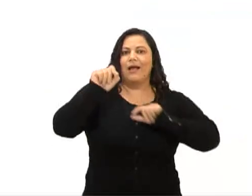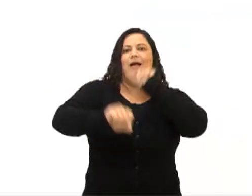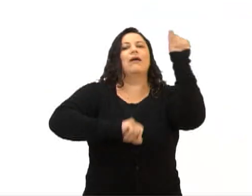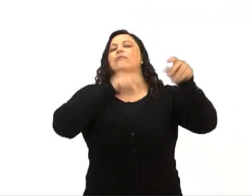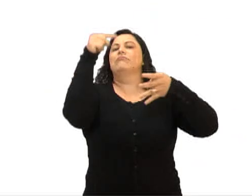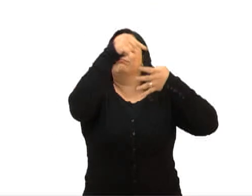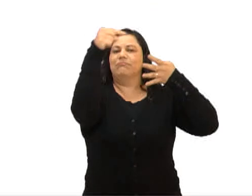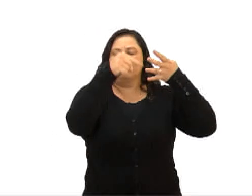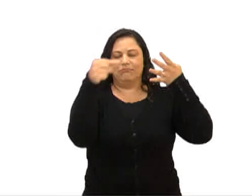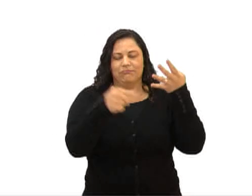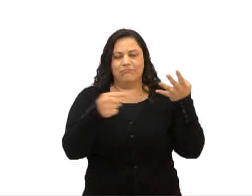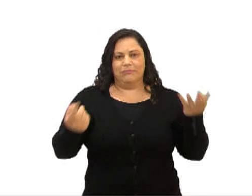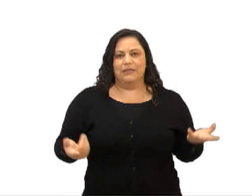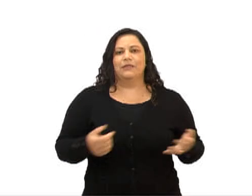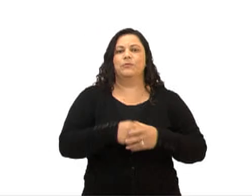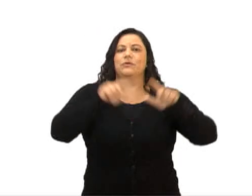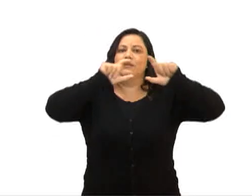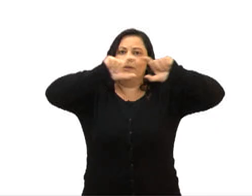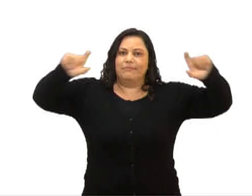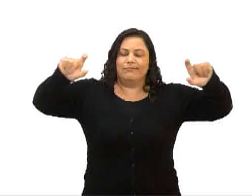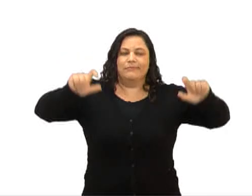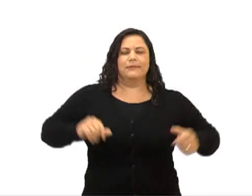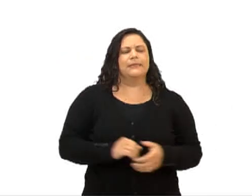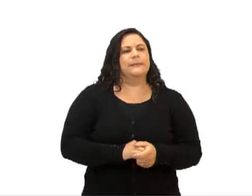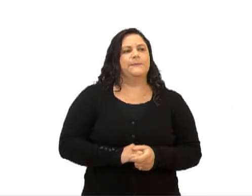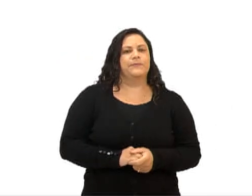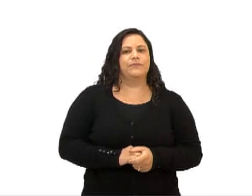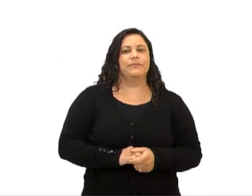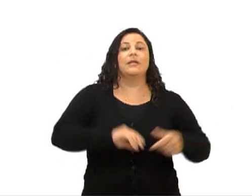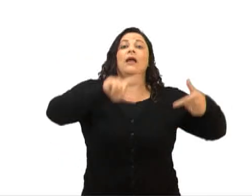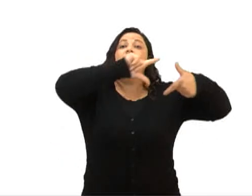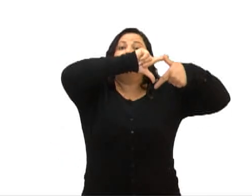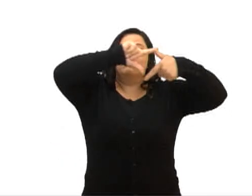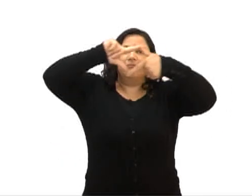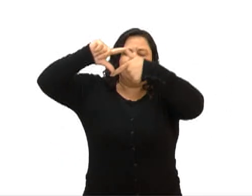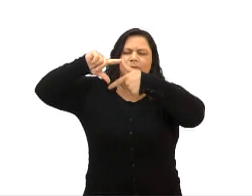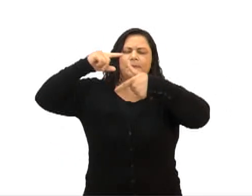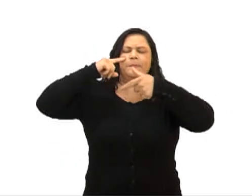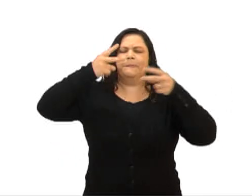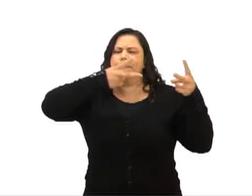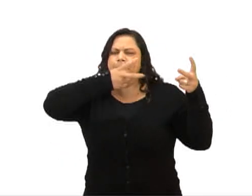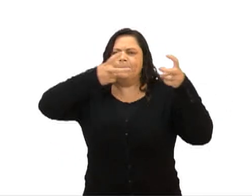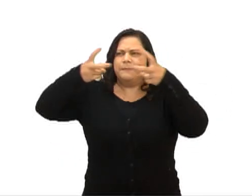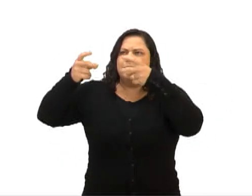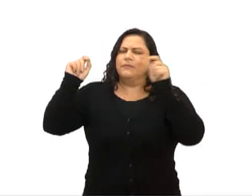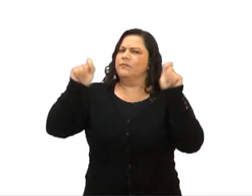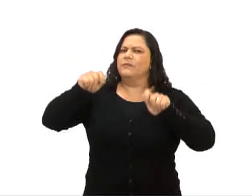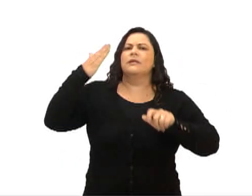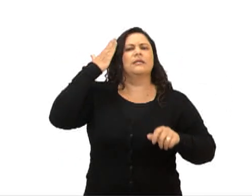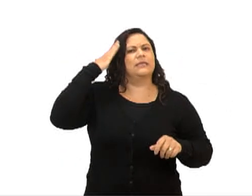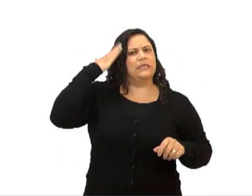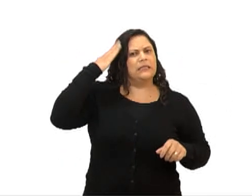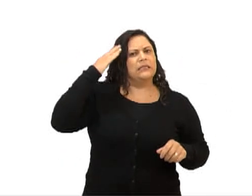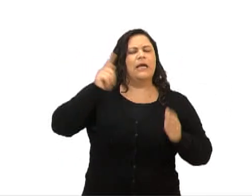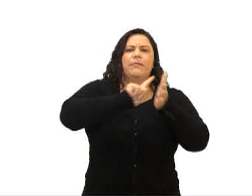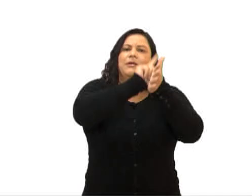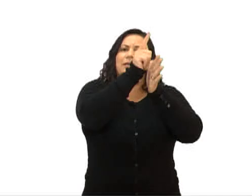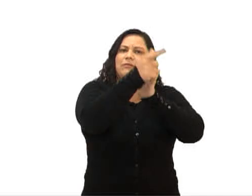da oração, certo? Então, eu trouxe aqui uma tirinha para a gente analisar, né? Vocês sabem que as tirinhas é um